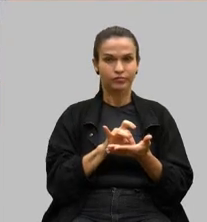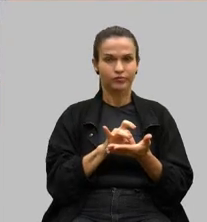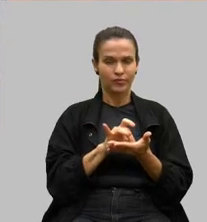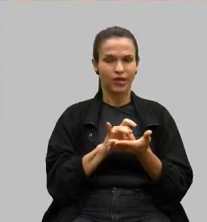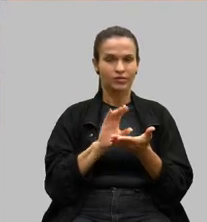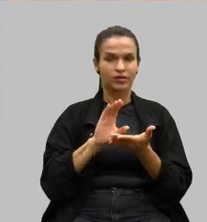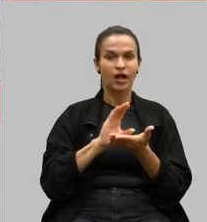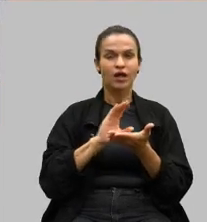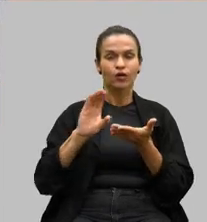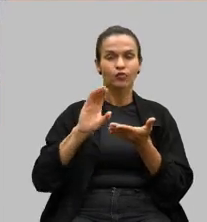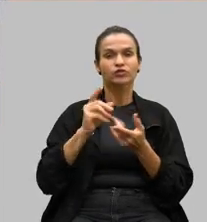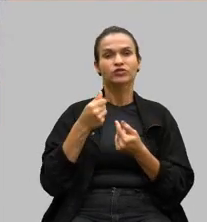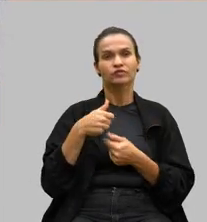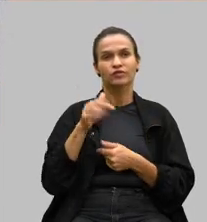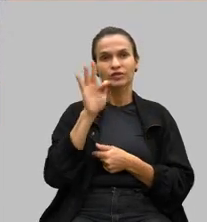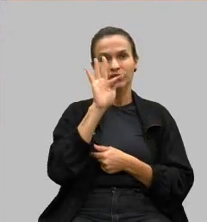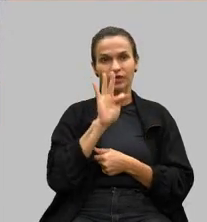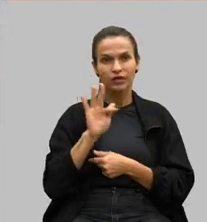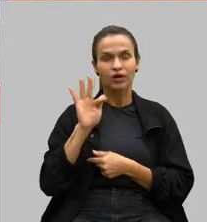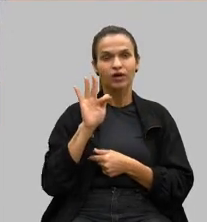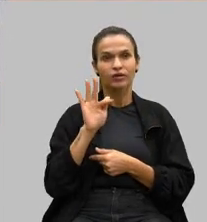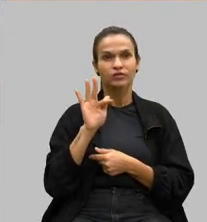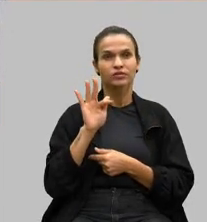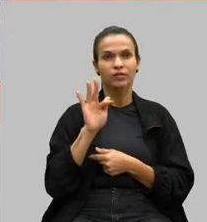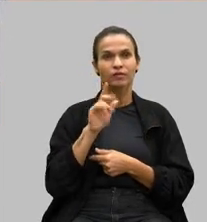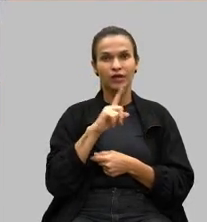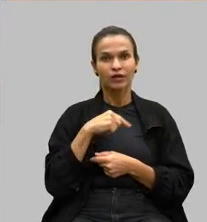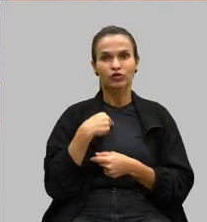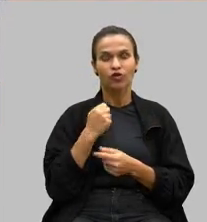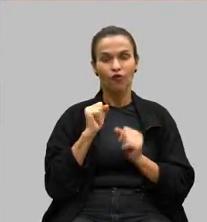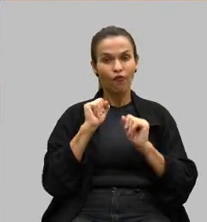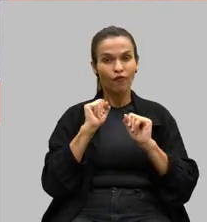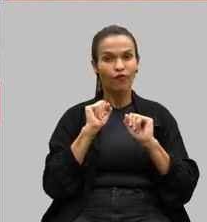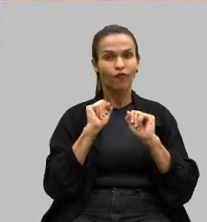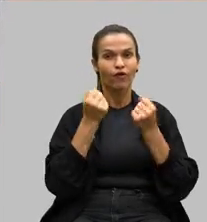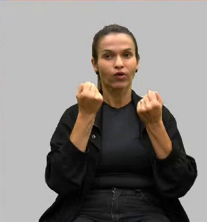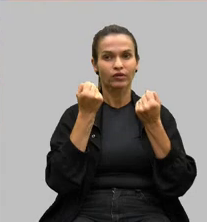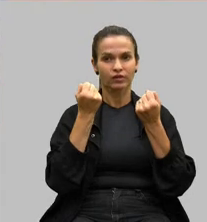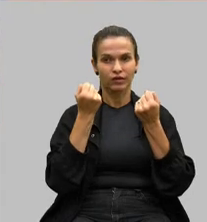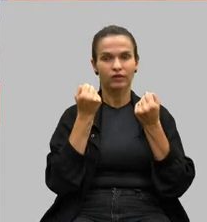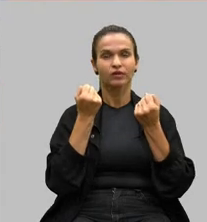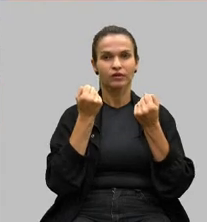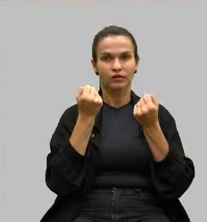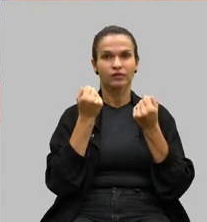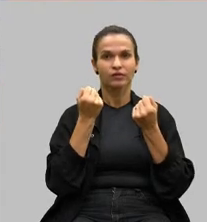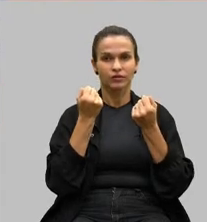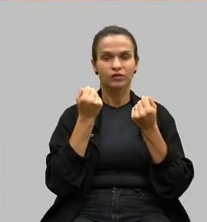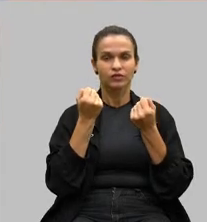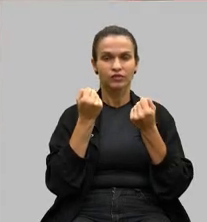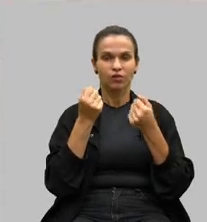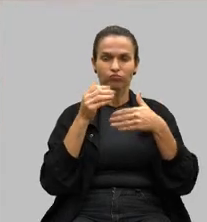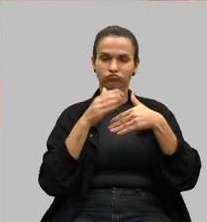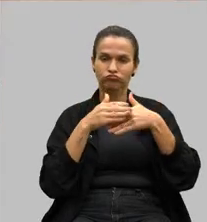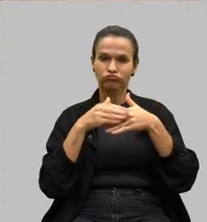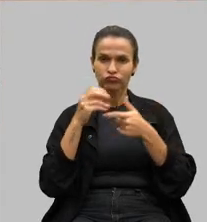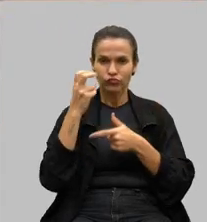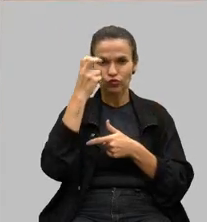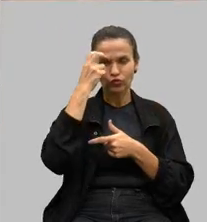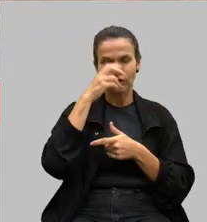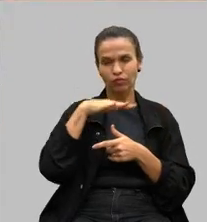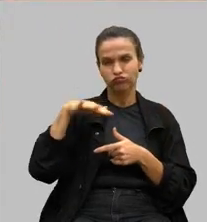recursos federais para que a gente fortaleça os fazedores de Cultura em todas as